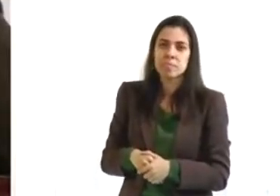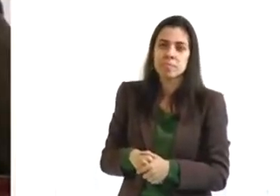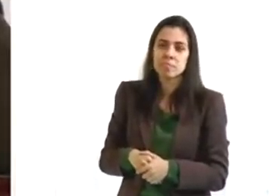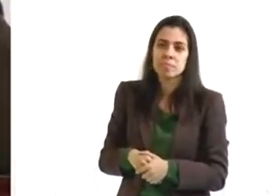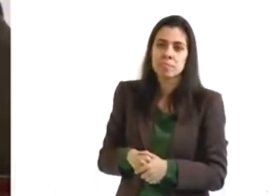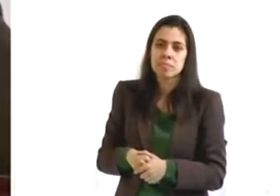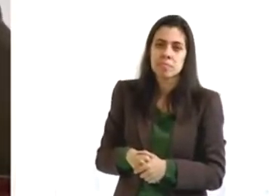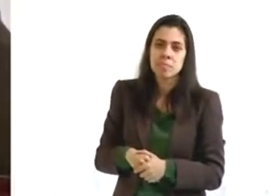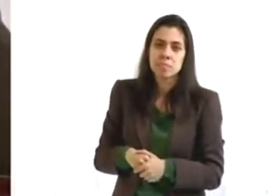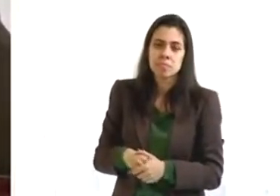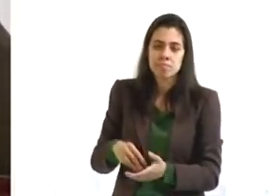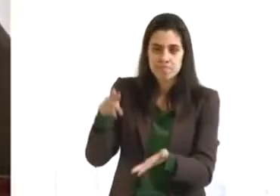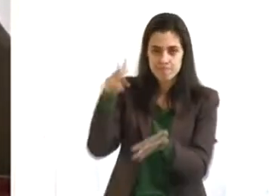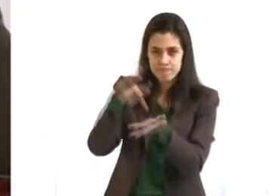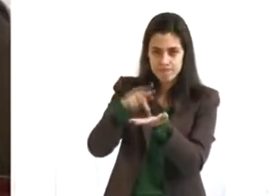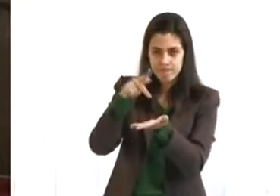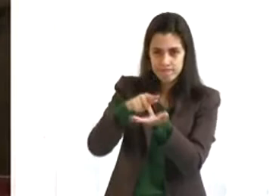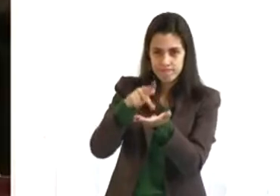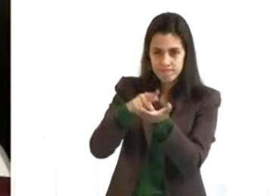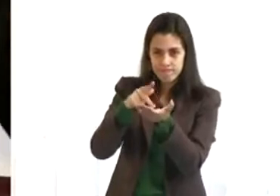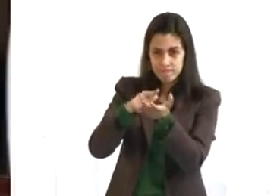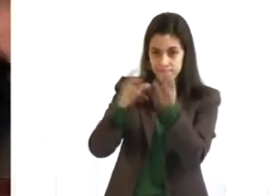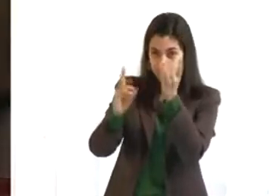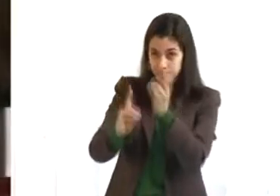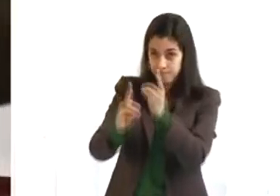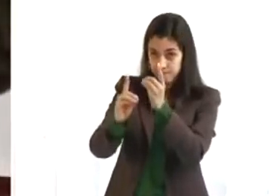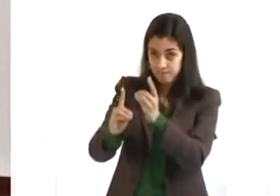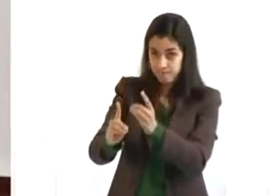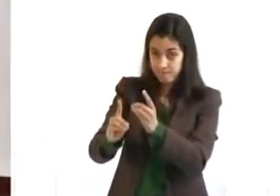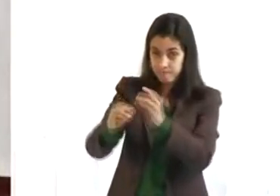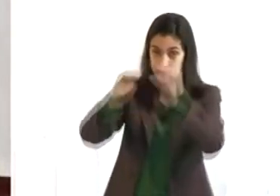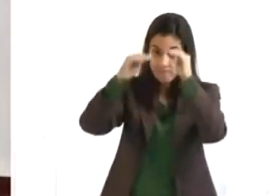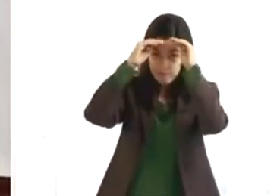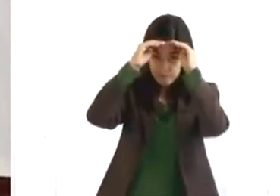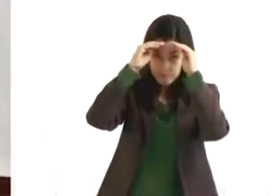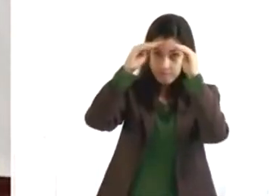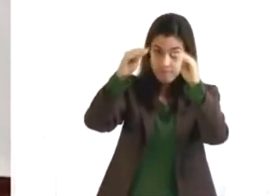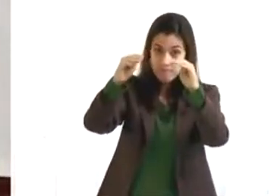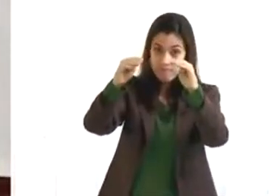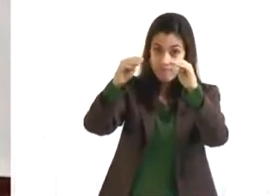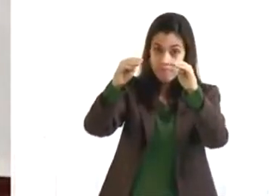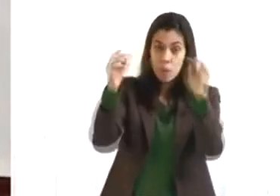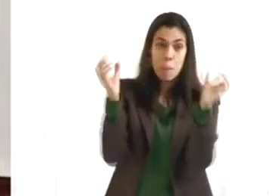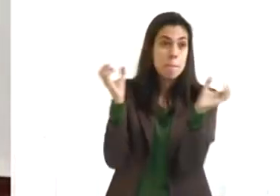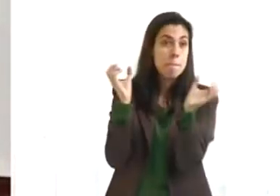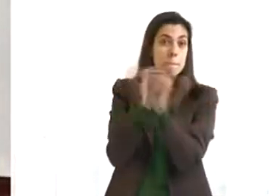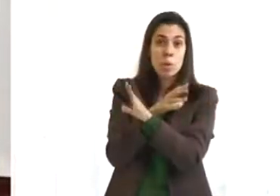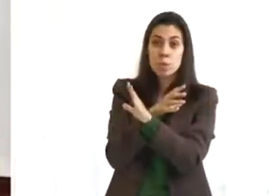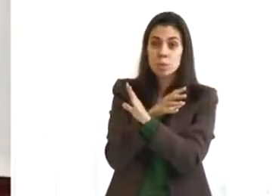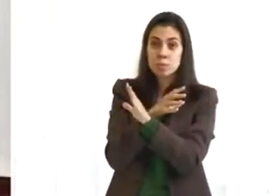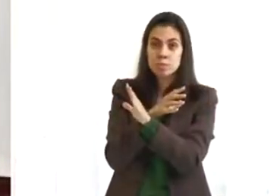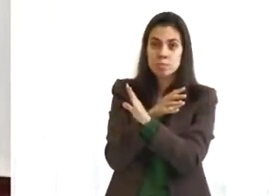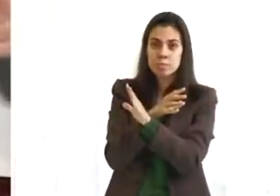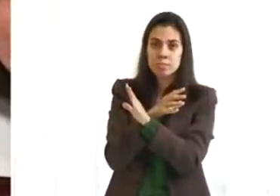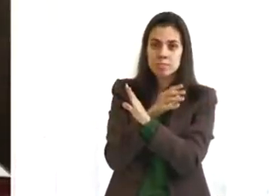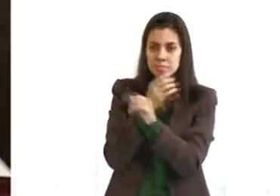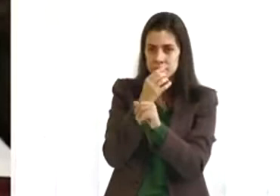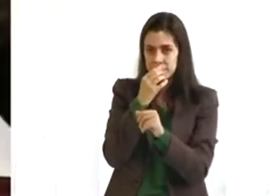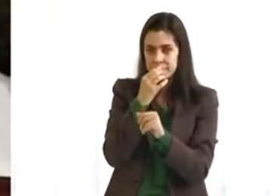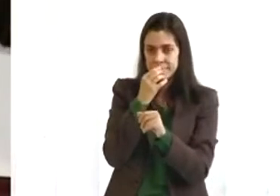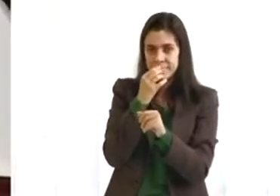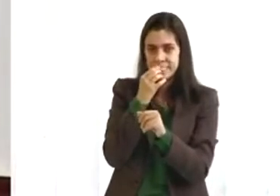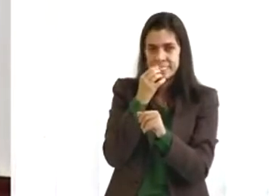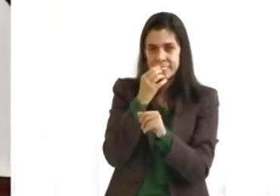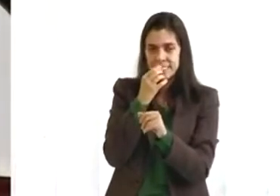verdadeiro discípulo de Jesus é obediente. O verdadeiro discípulo de Jesus mostra prontidão em atender a ordem. O verdadeiro discípulo